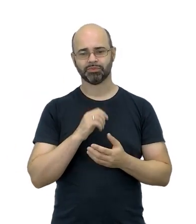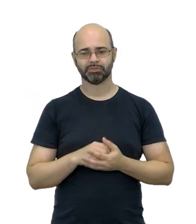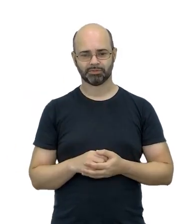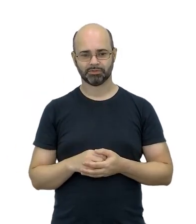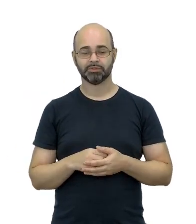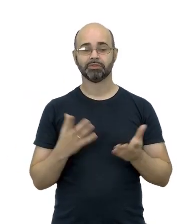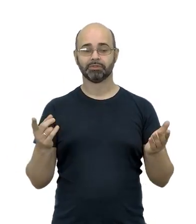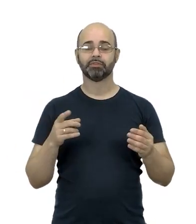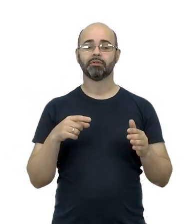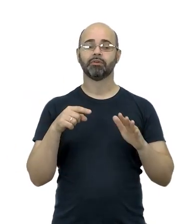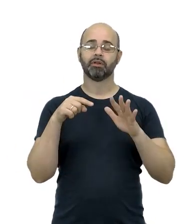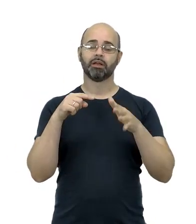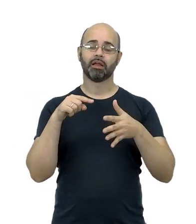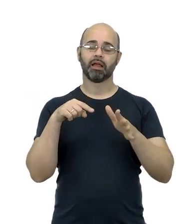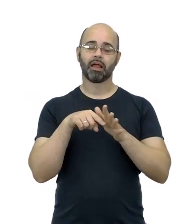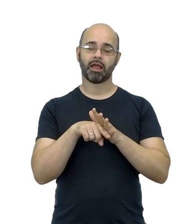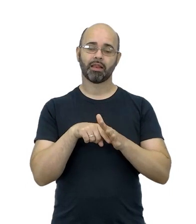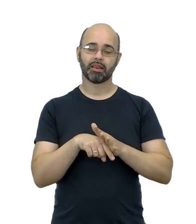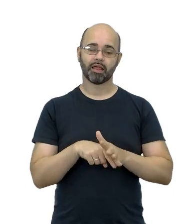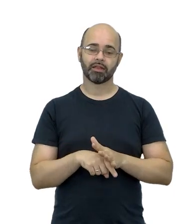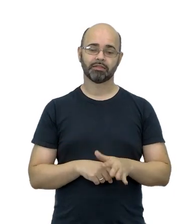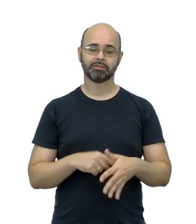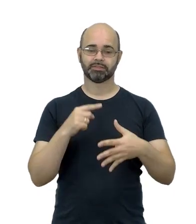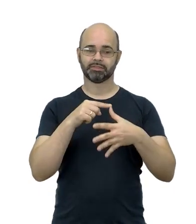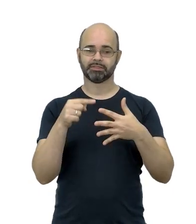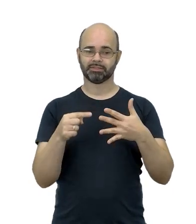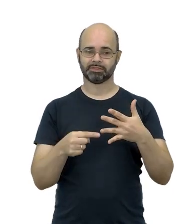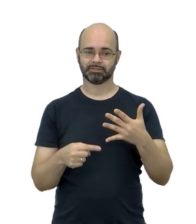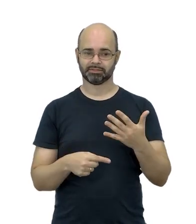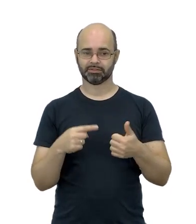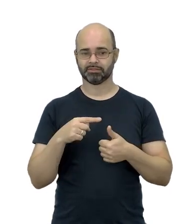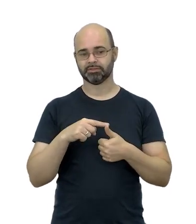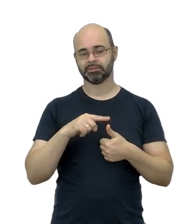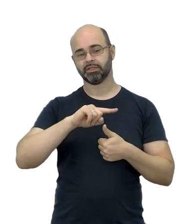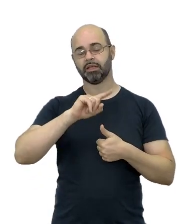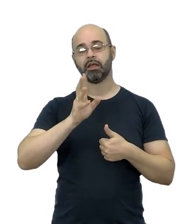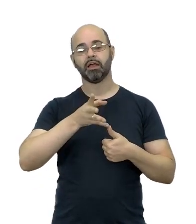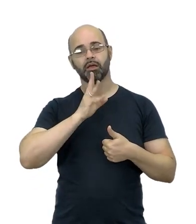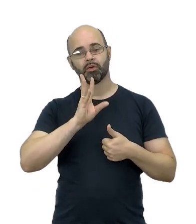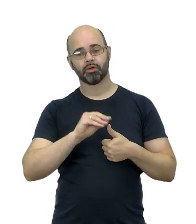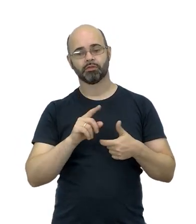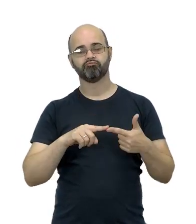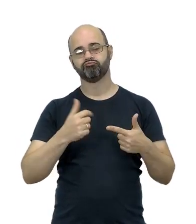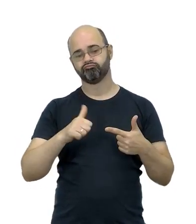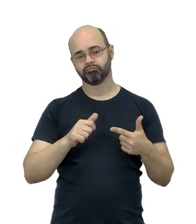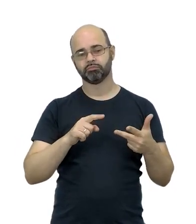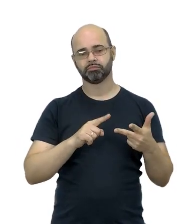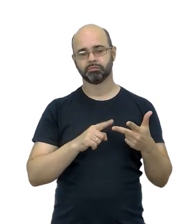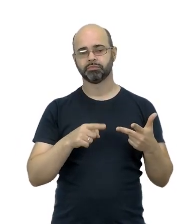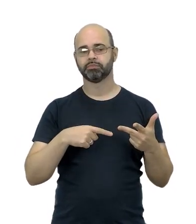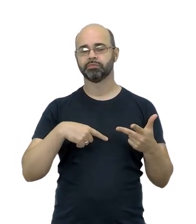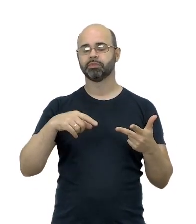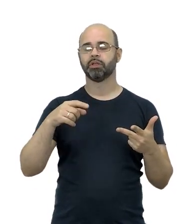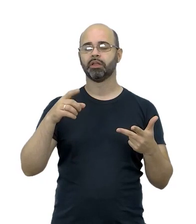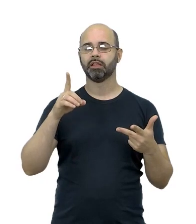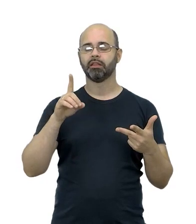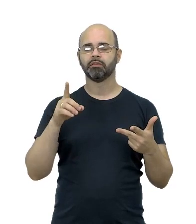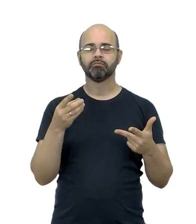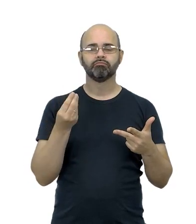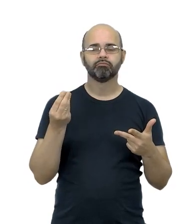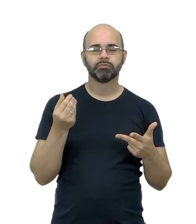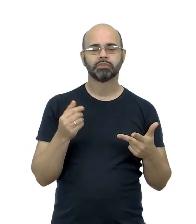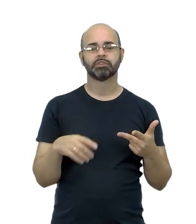níveis de análise, né? O de reconhecimento, a análise propriamente dita, a dedução informal, a dedução